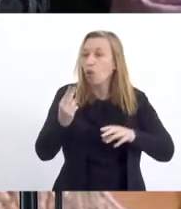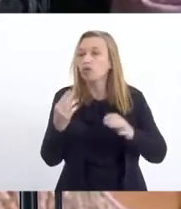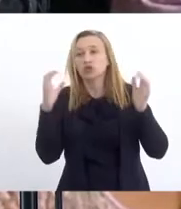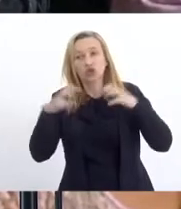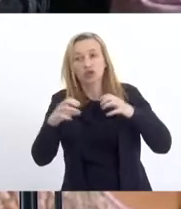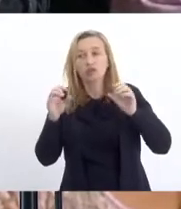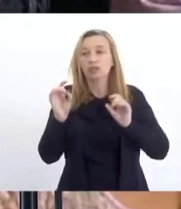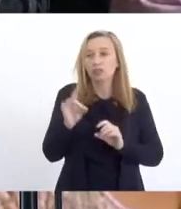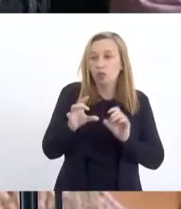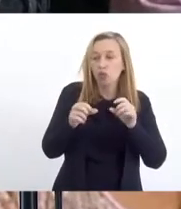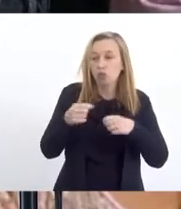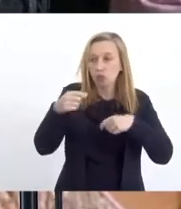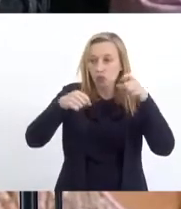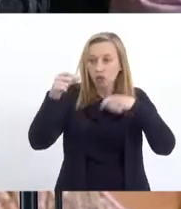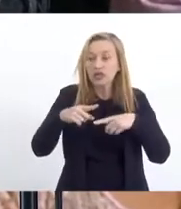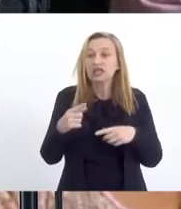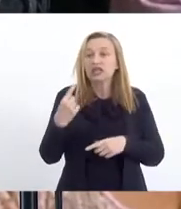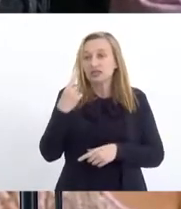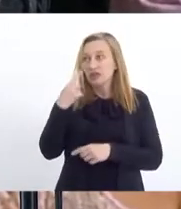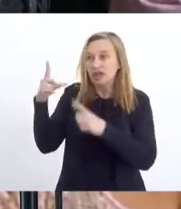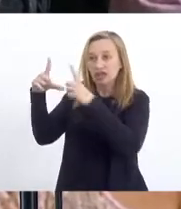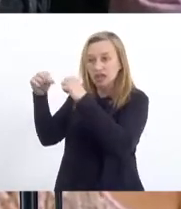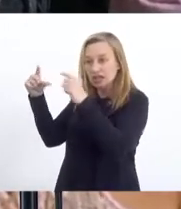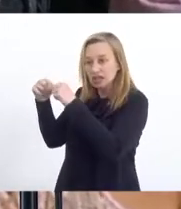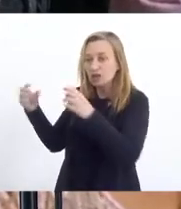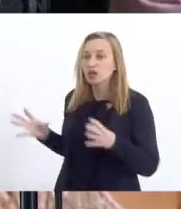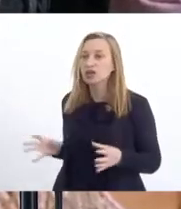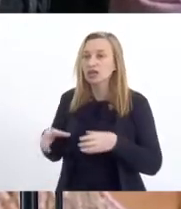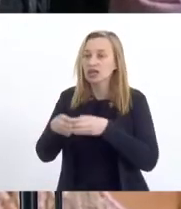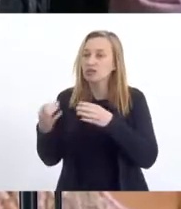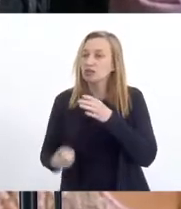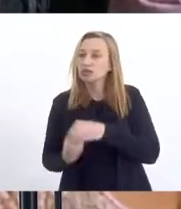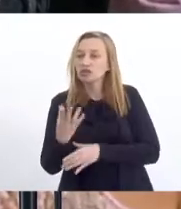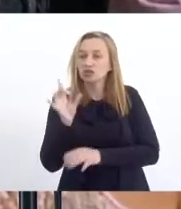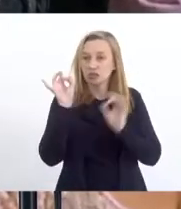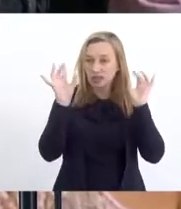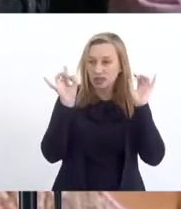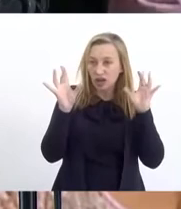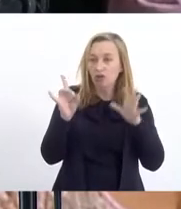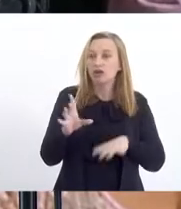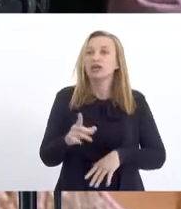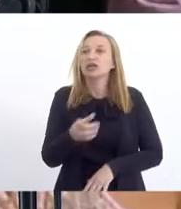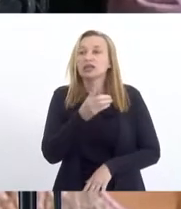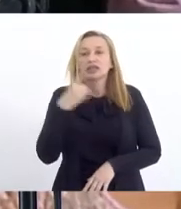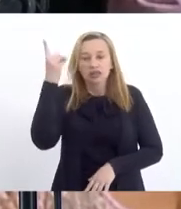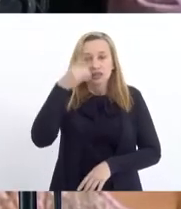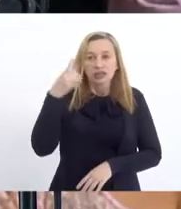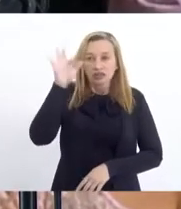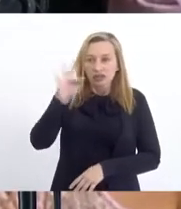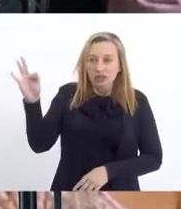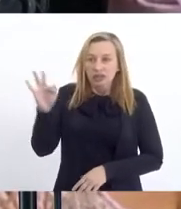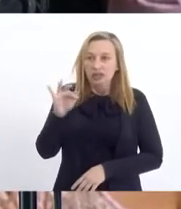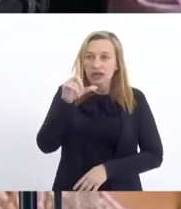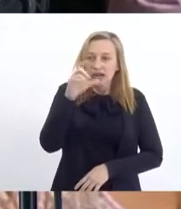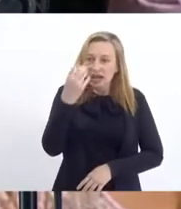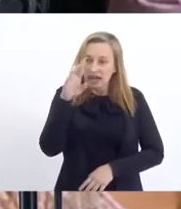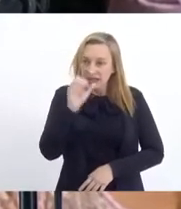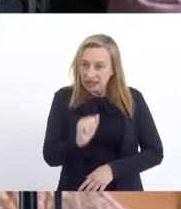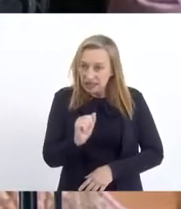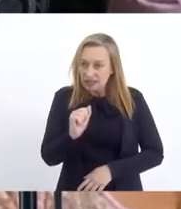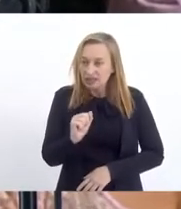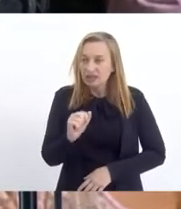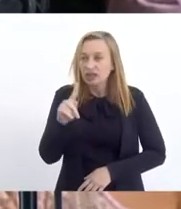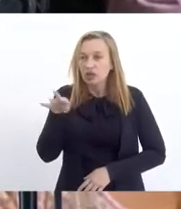aprovar esse projeto, que ainda está tramitando em Brasília, foi criada uma comissão especial para isso, que é presidida pela deputada federal Clarissa Garotinho e tem como